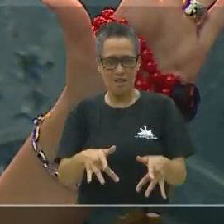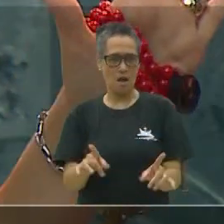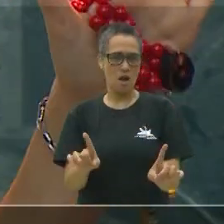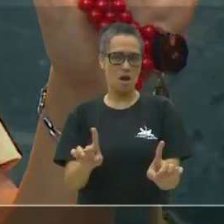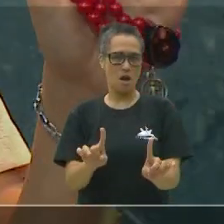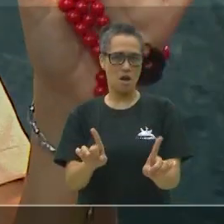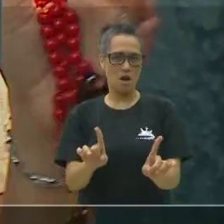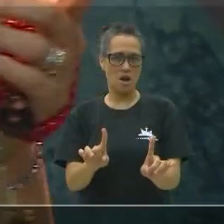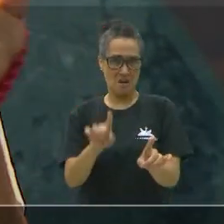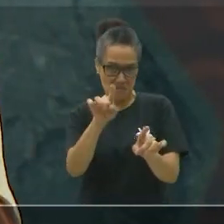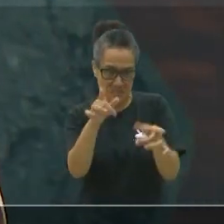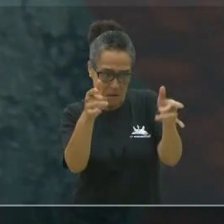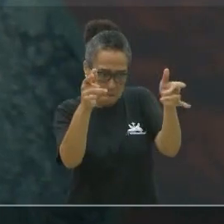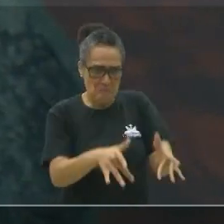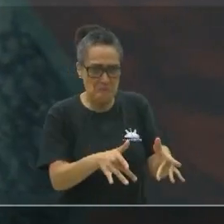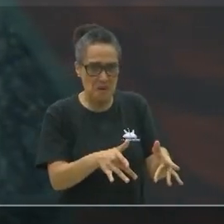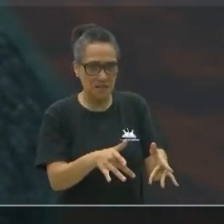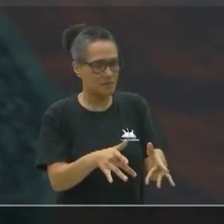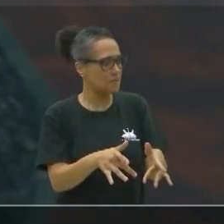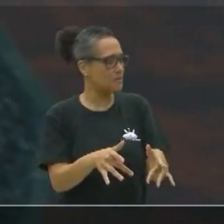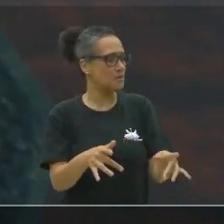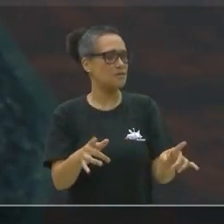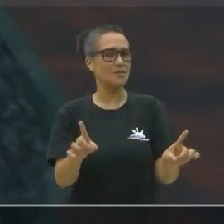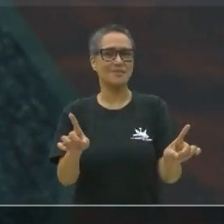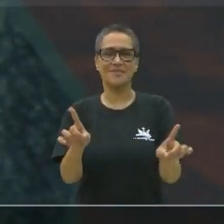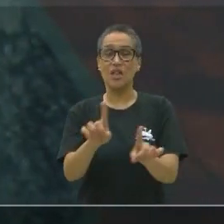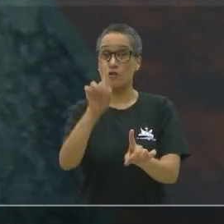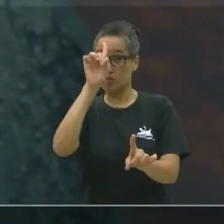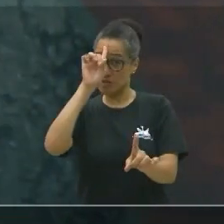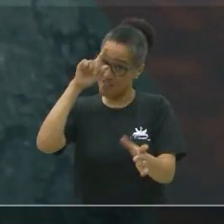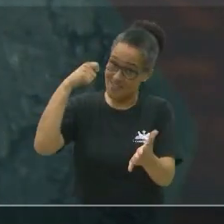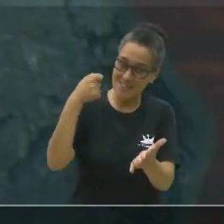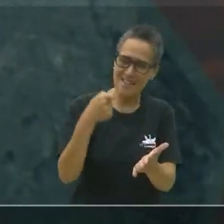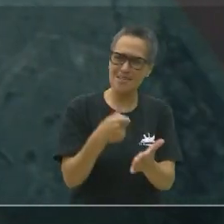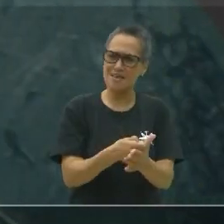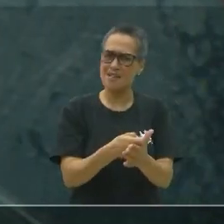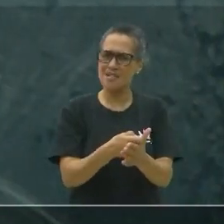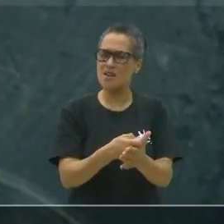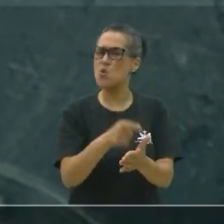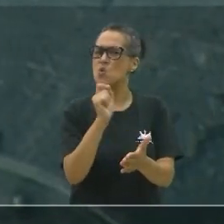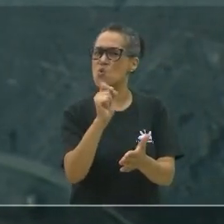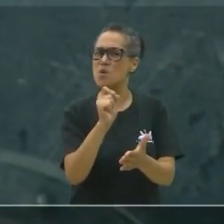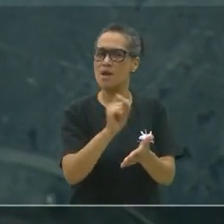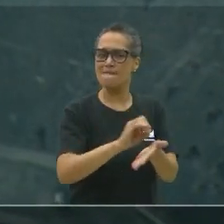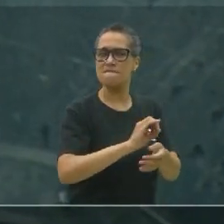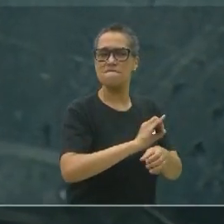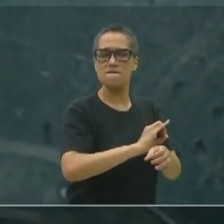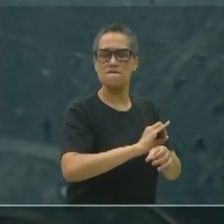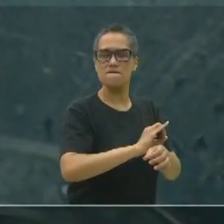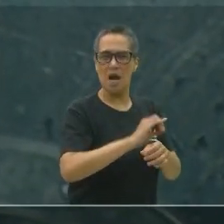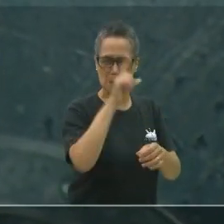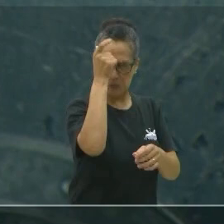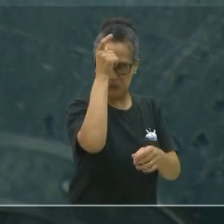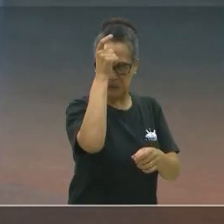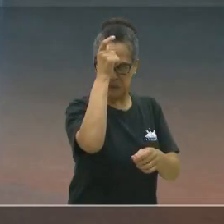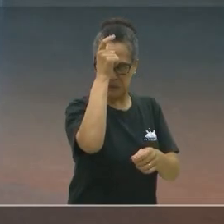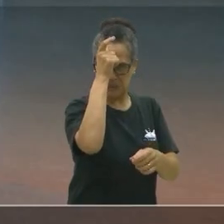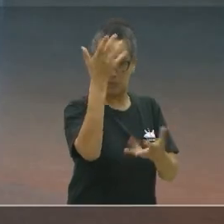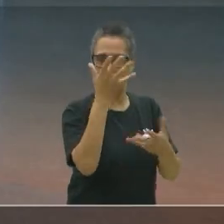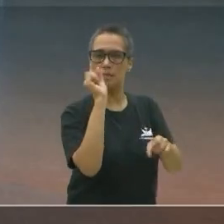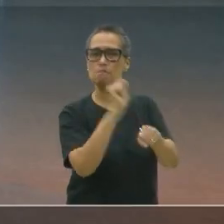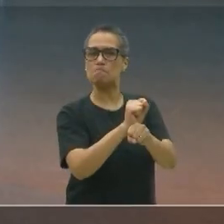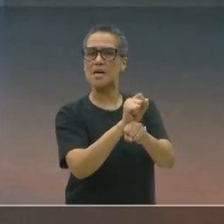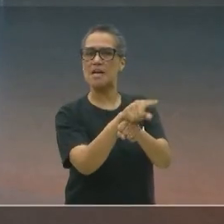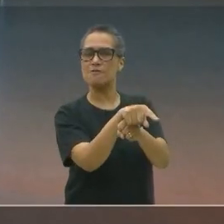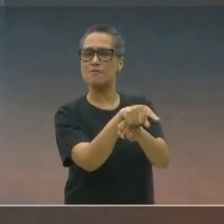desistiu? Você decidiu decepcionar o encardido que quis te paralisar